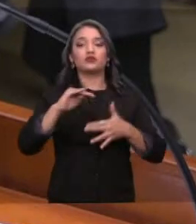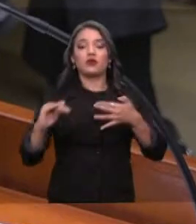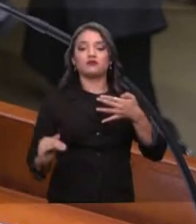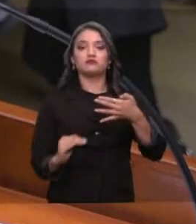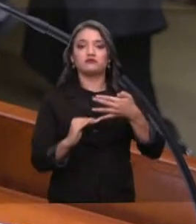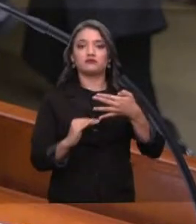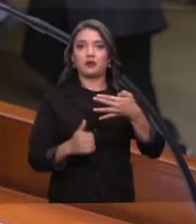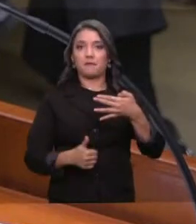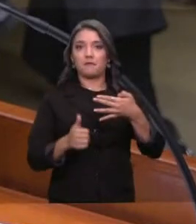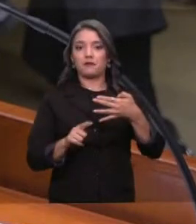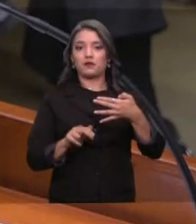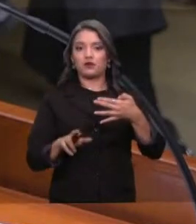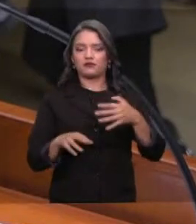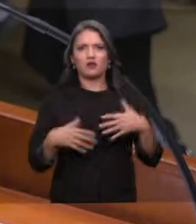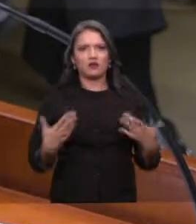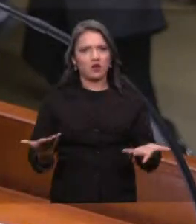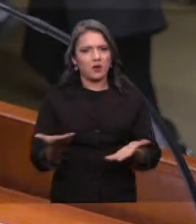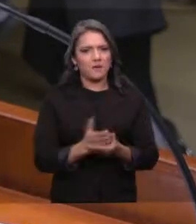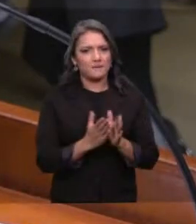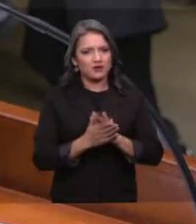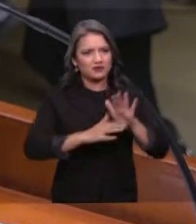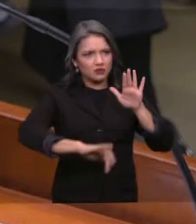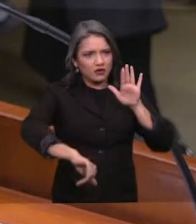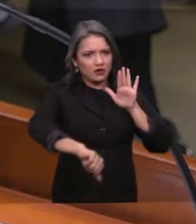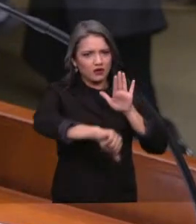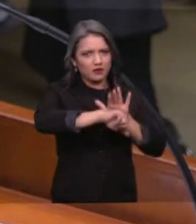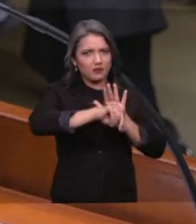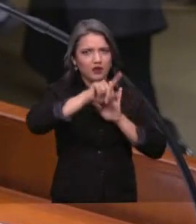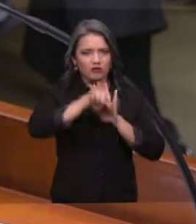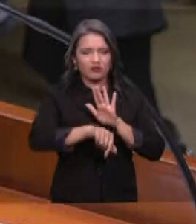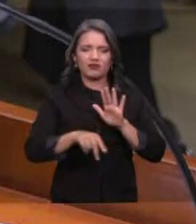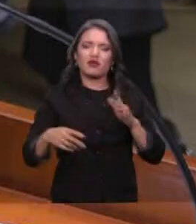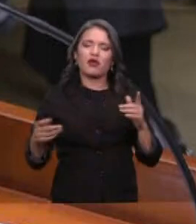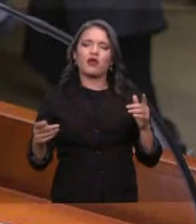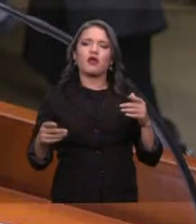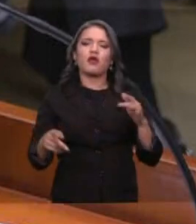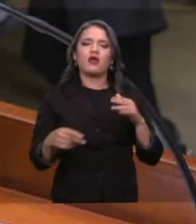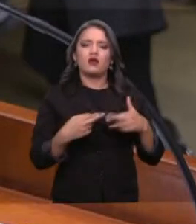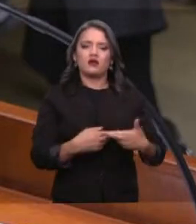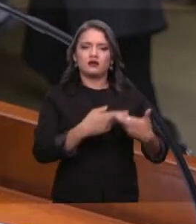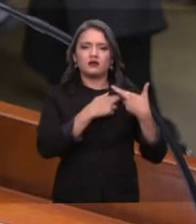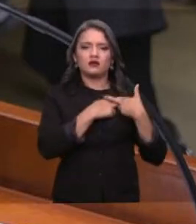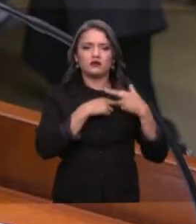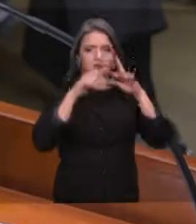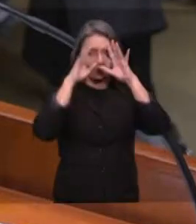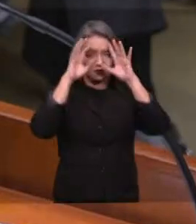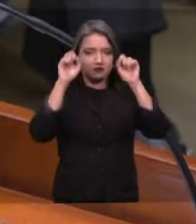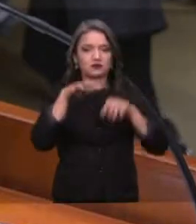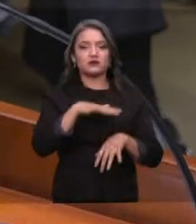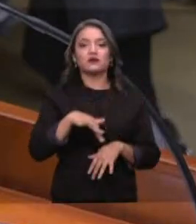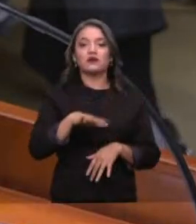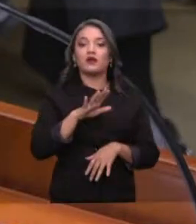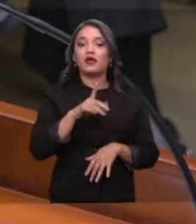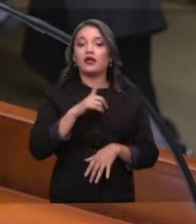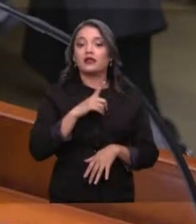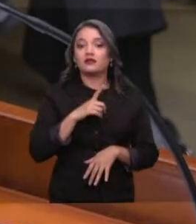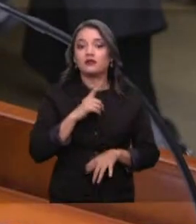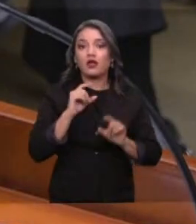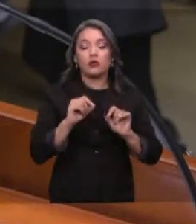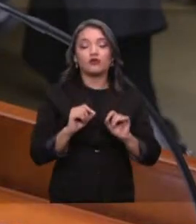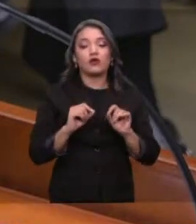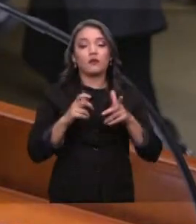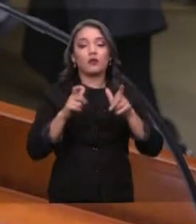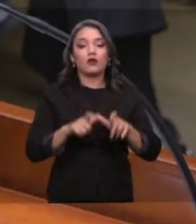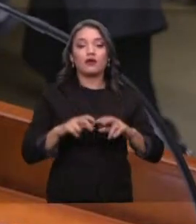Os processos criminais de competência originária dos tribunais, por sua própria natureza, são conduzidos por órgãos